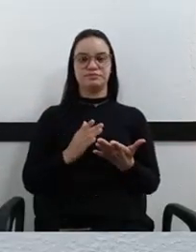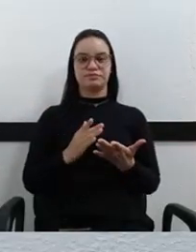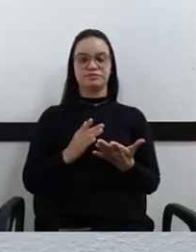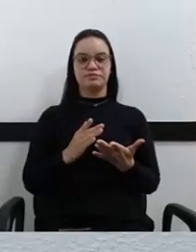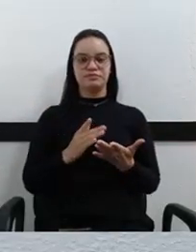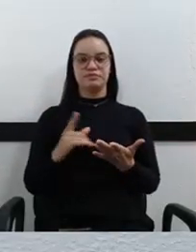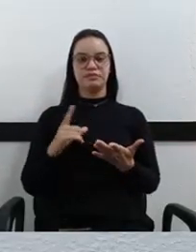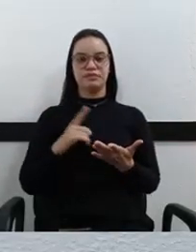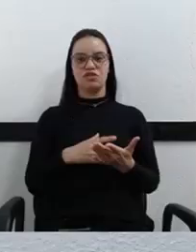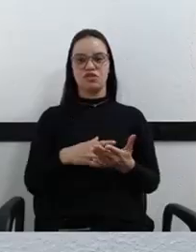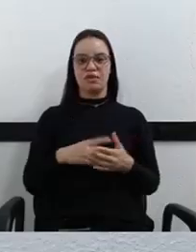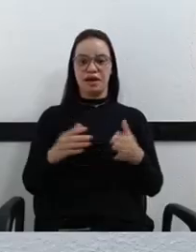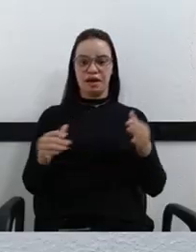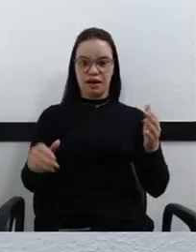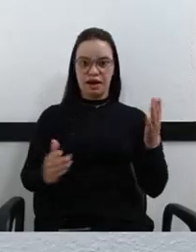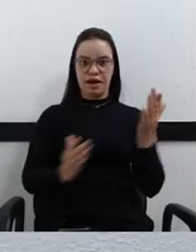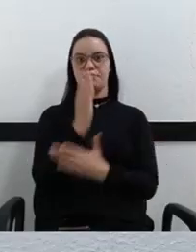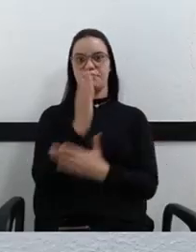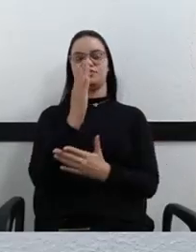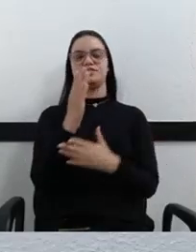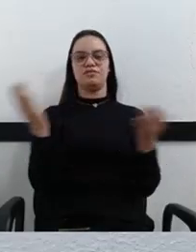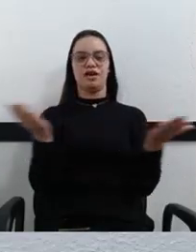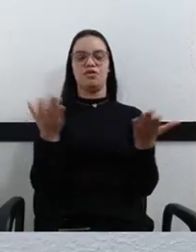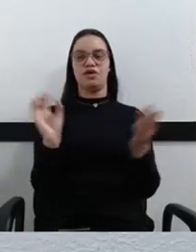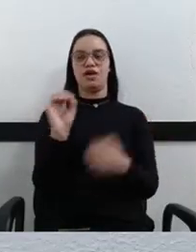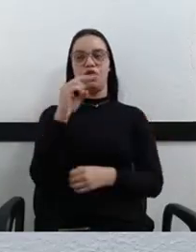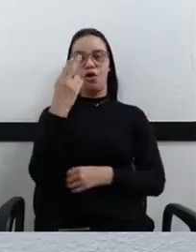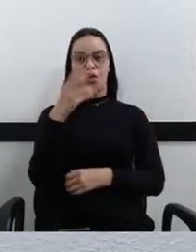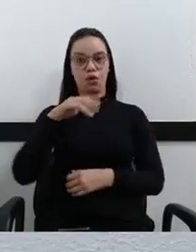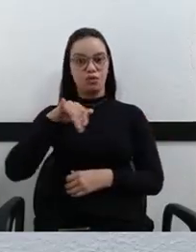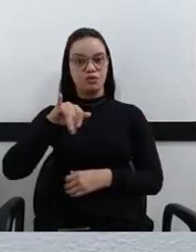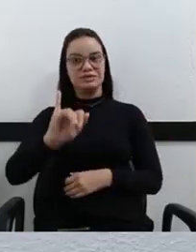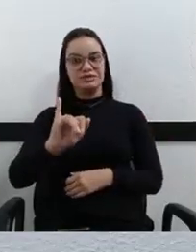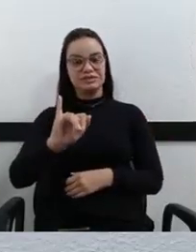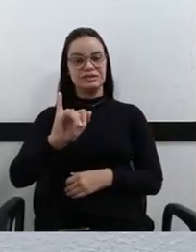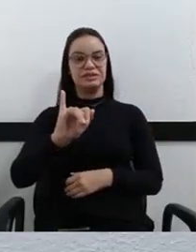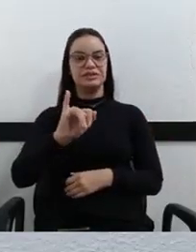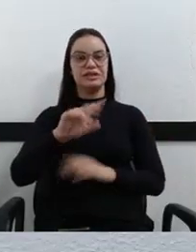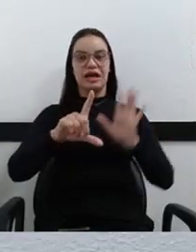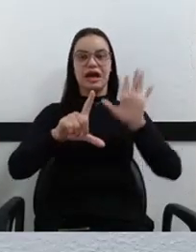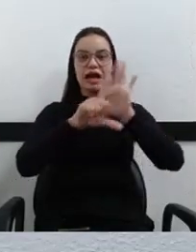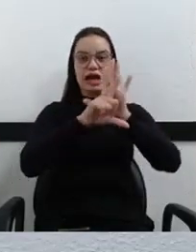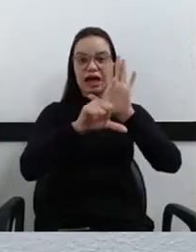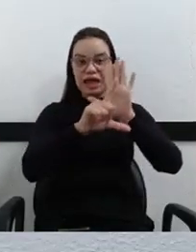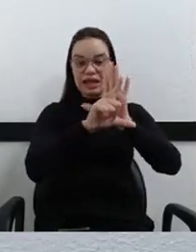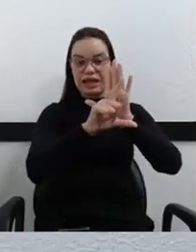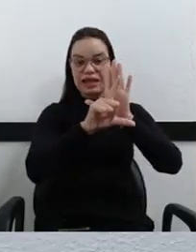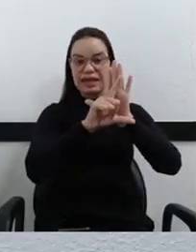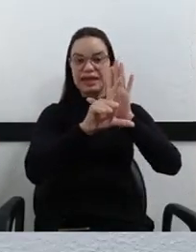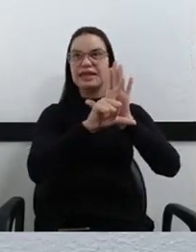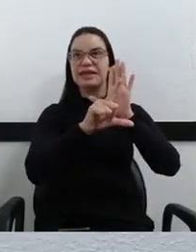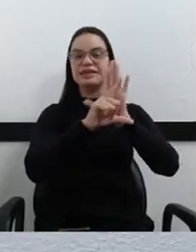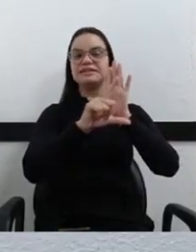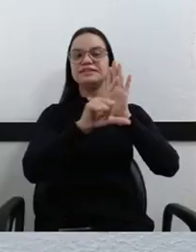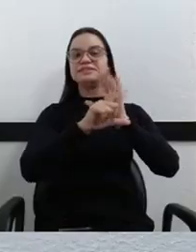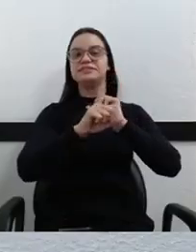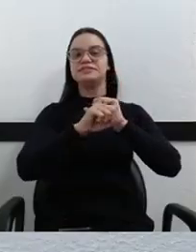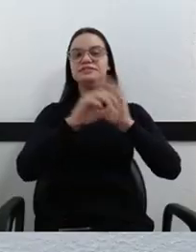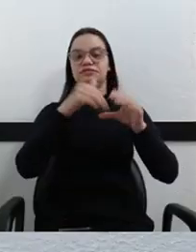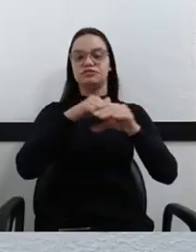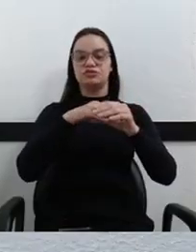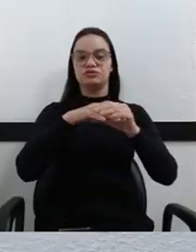uma eventual aprovação de lei ordinária, ou se essa eventual lei ordinária vedar